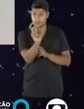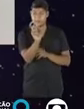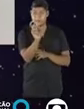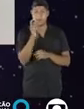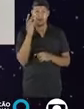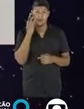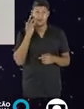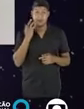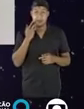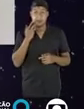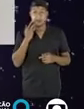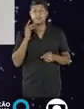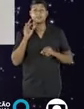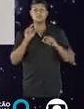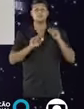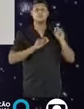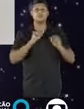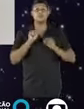eu acho que quando é muito...